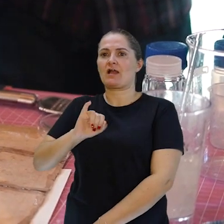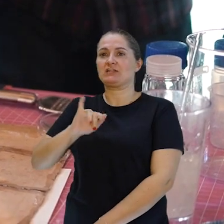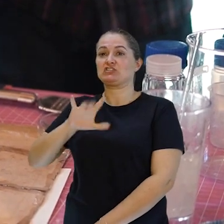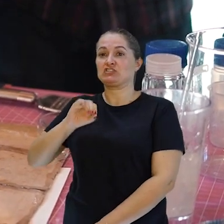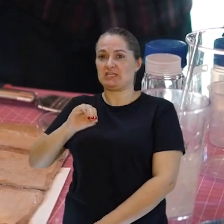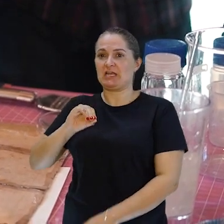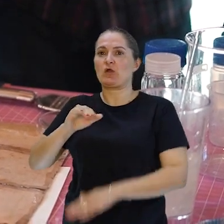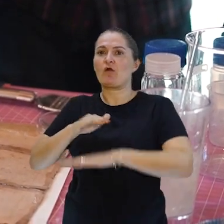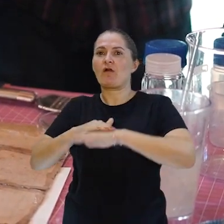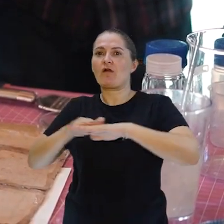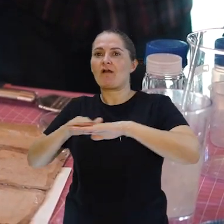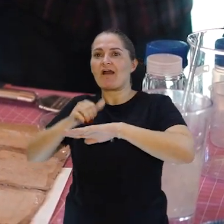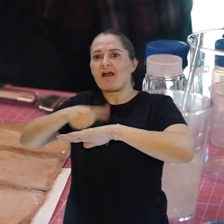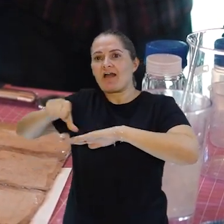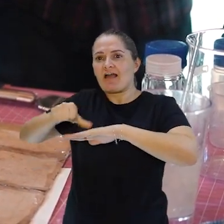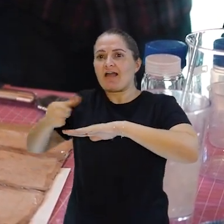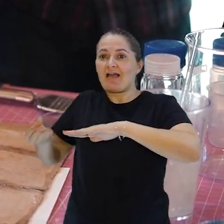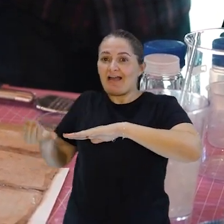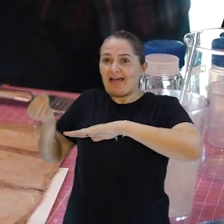da fita,